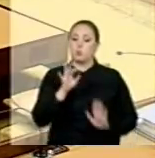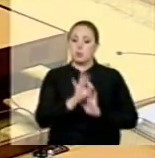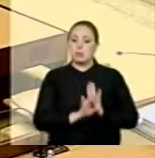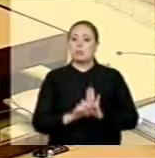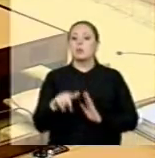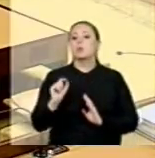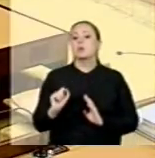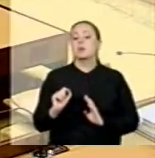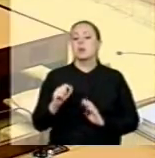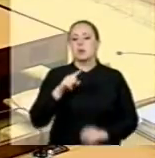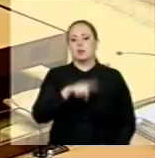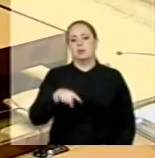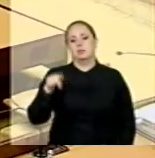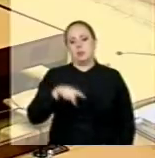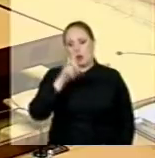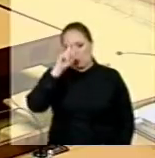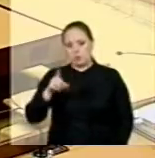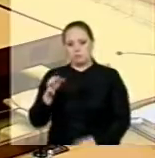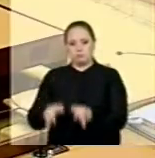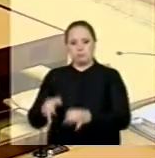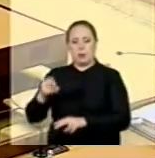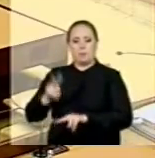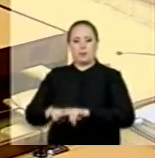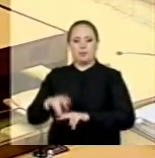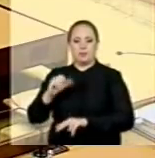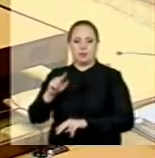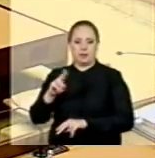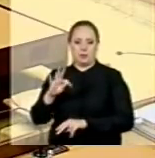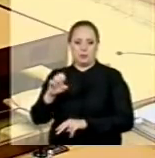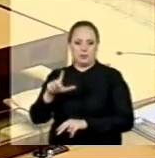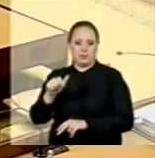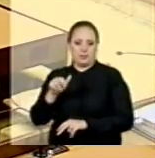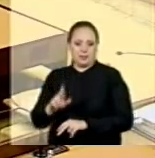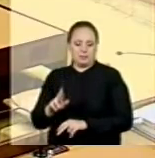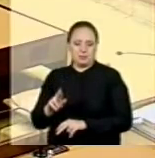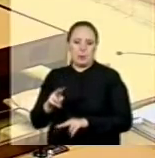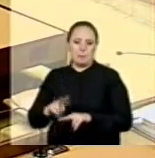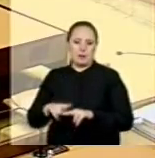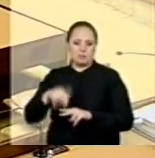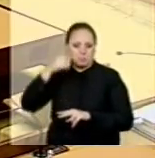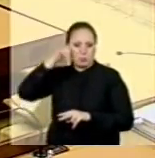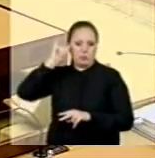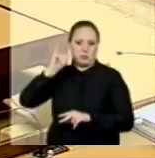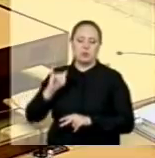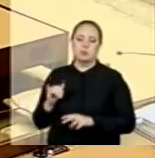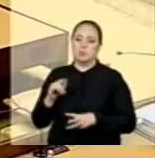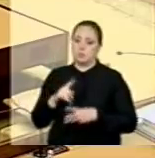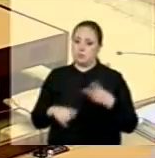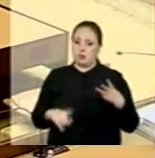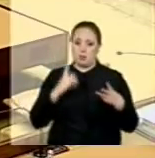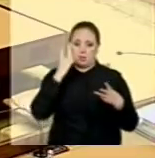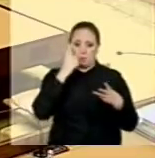era revogar a ordem judicial de prisão cautelar, preventiva ou provisória, dizia o projeto, dos 3